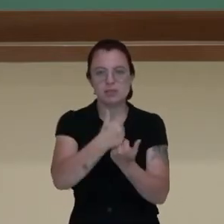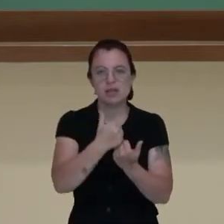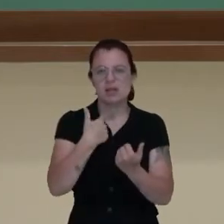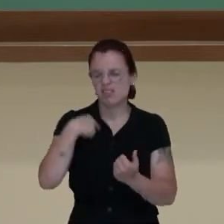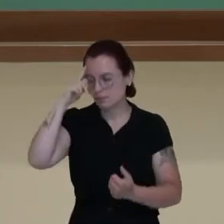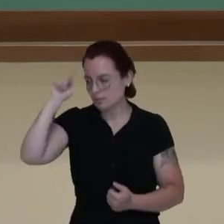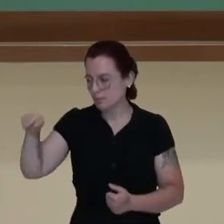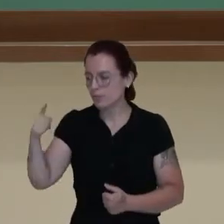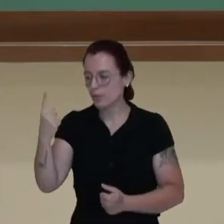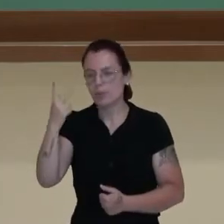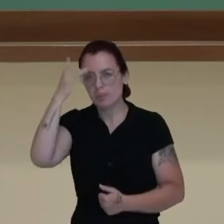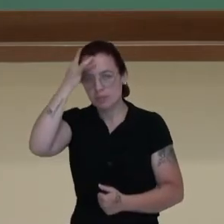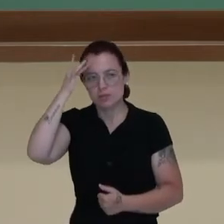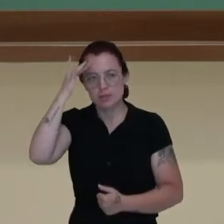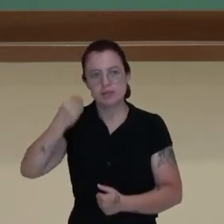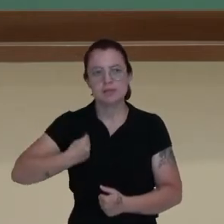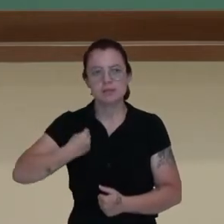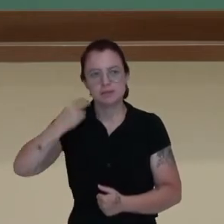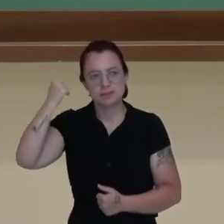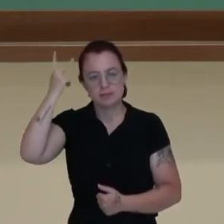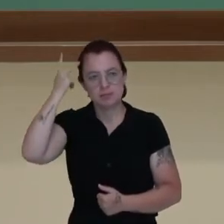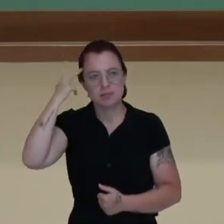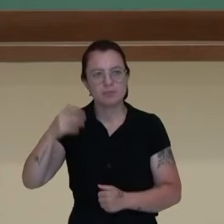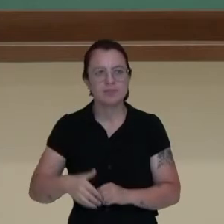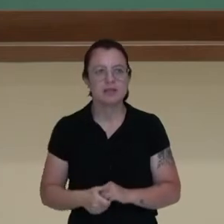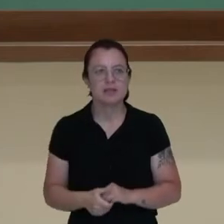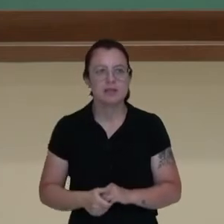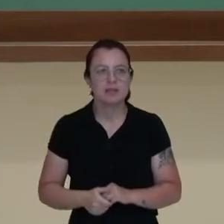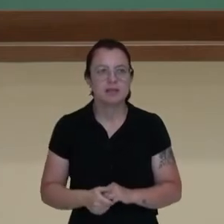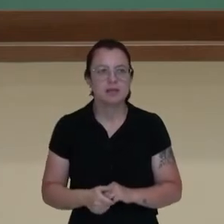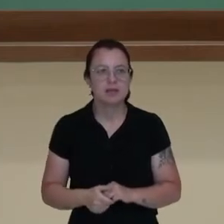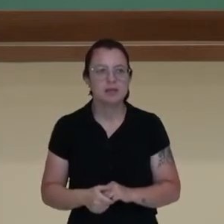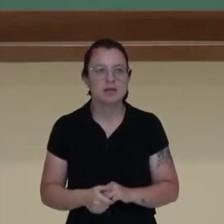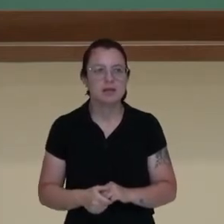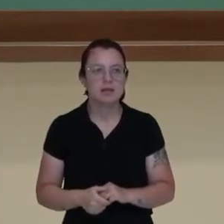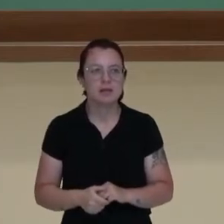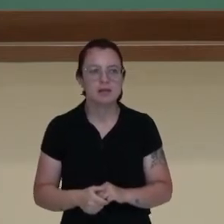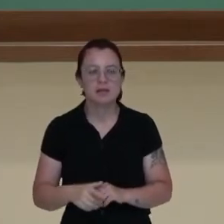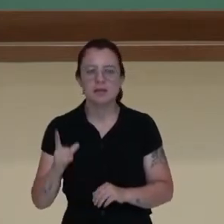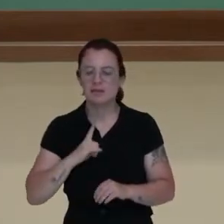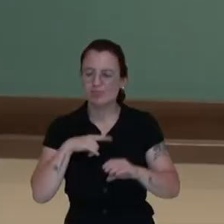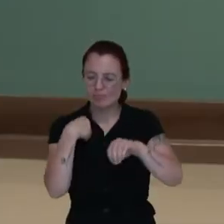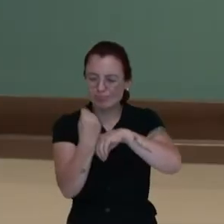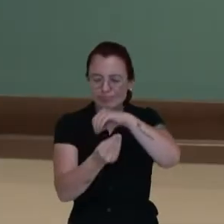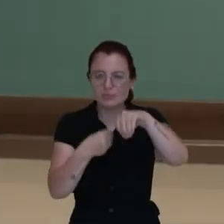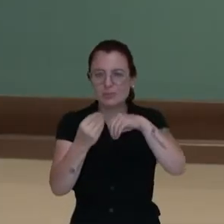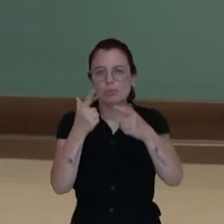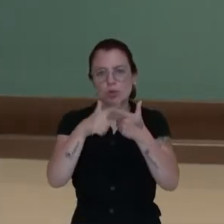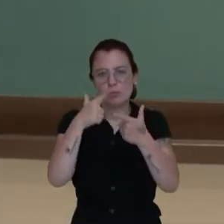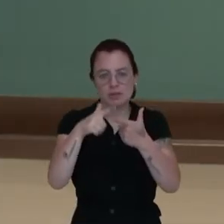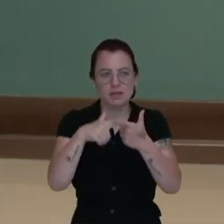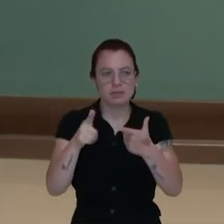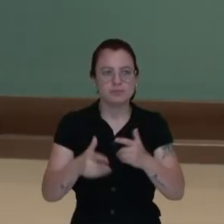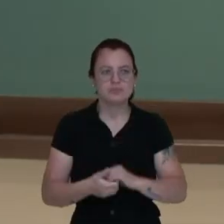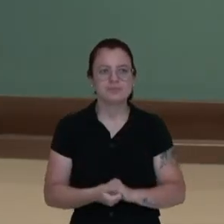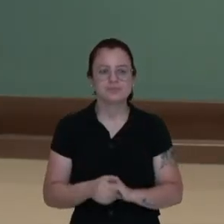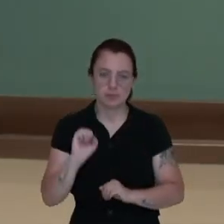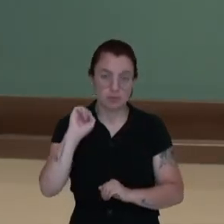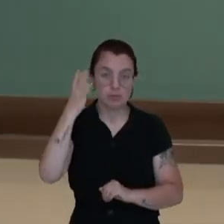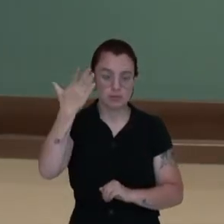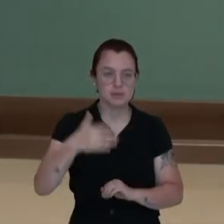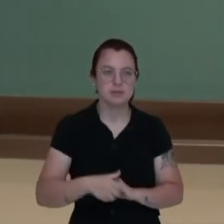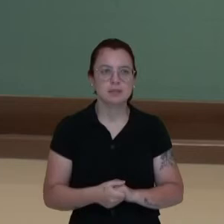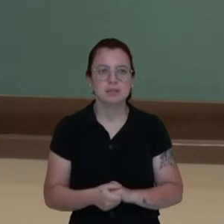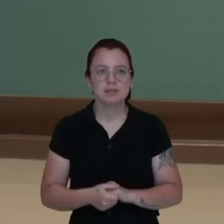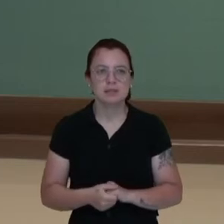paulista, Júlio Prestes. Isso tudo vai acabar causando um grande problema. Claro que vai se juntar